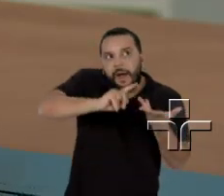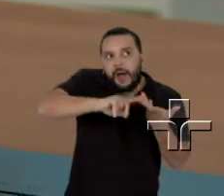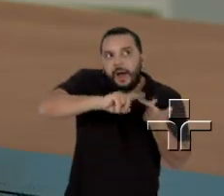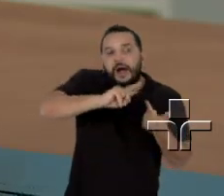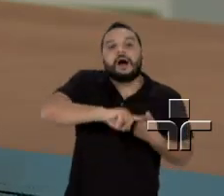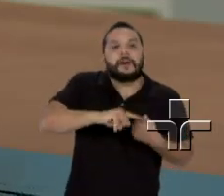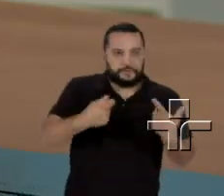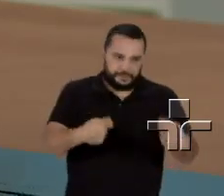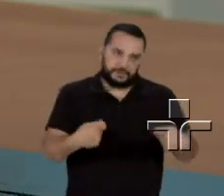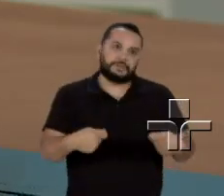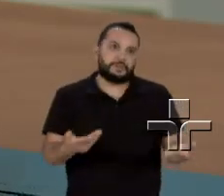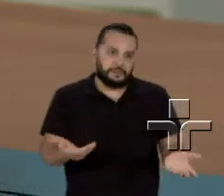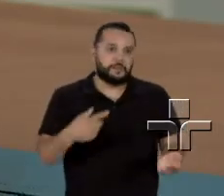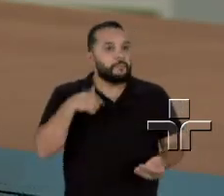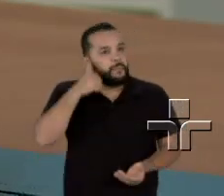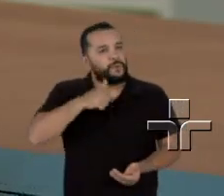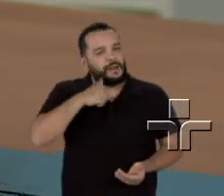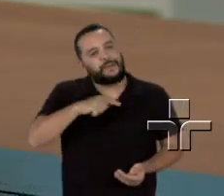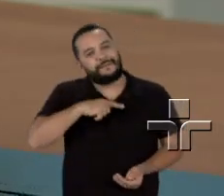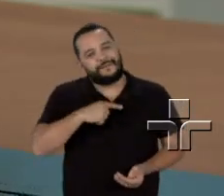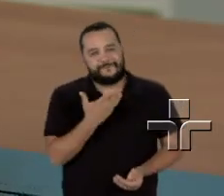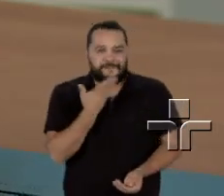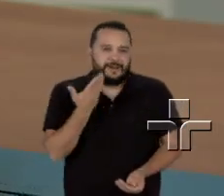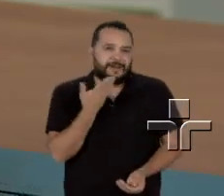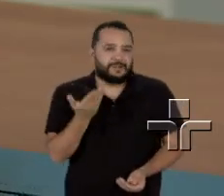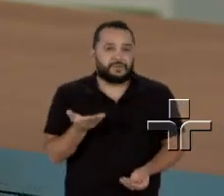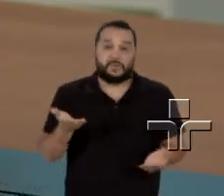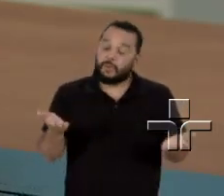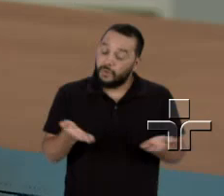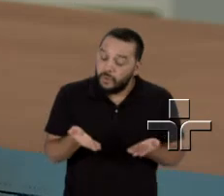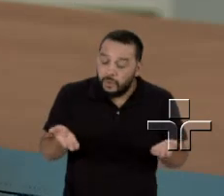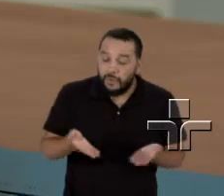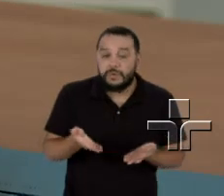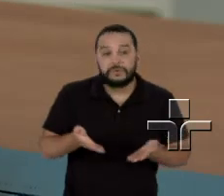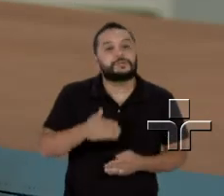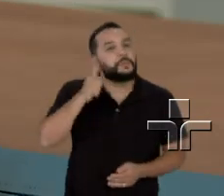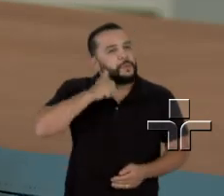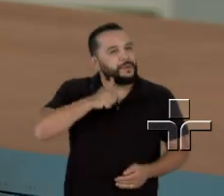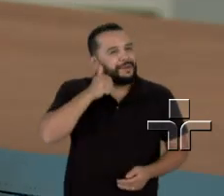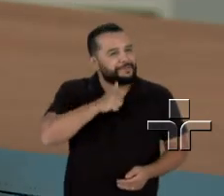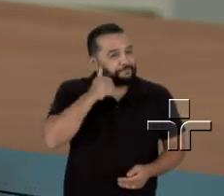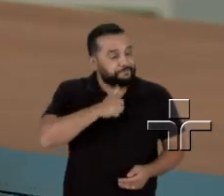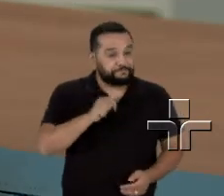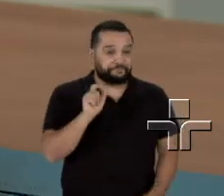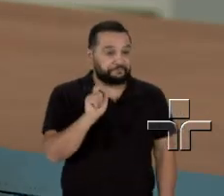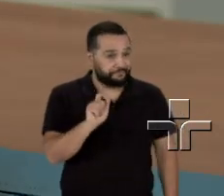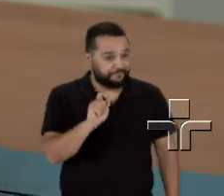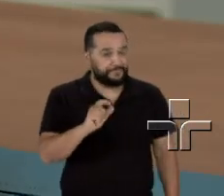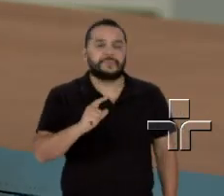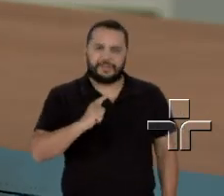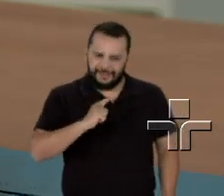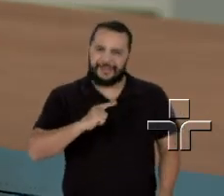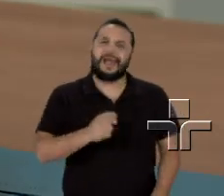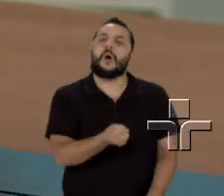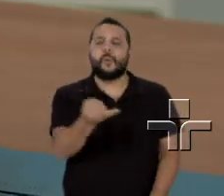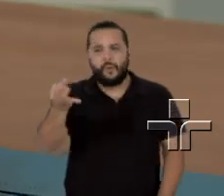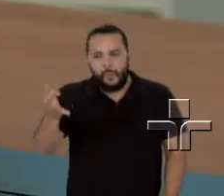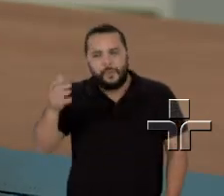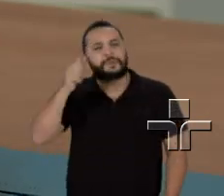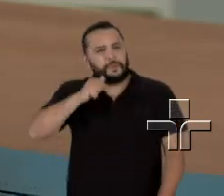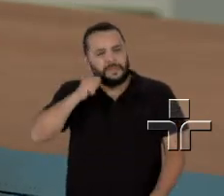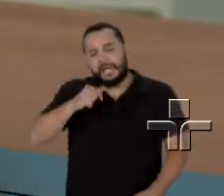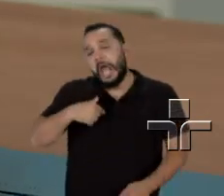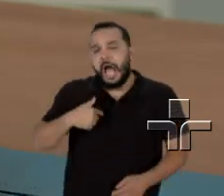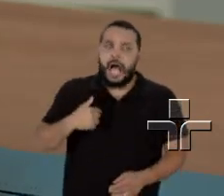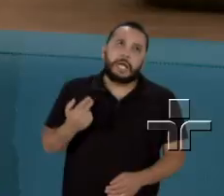nós temos essa facilidade é por isso que hoje a mulher ela apesar de que ainda tem muitas mulheres que se julgam